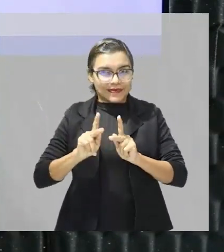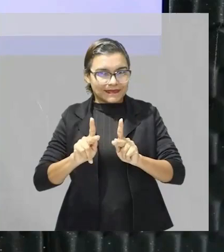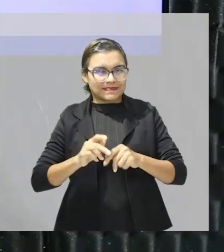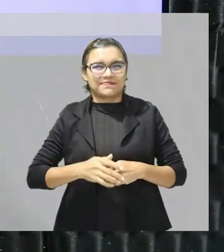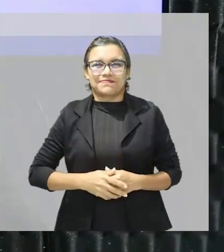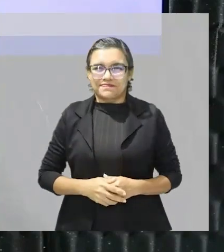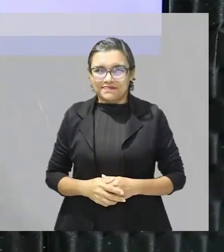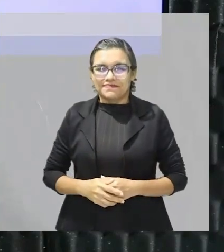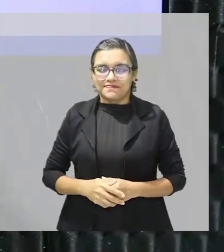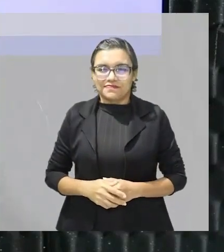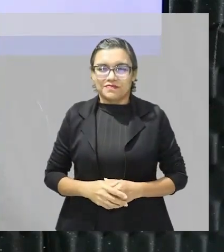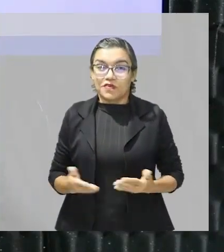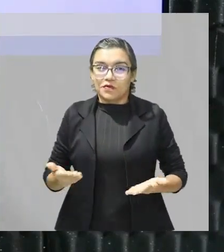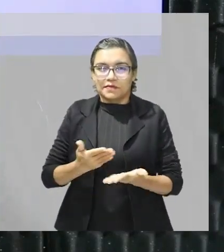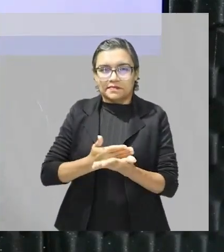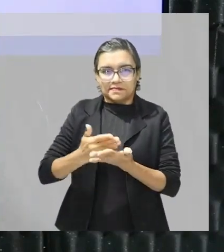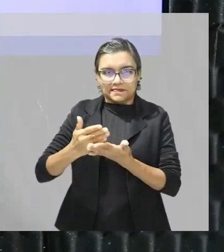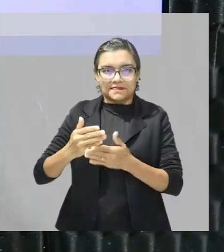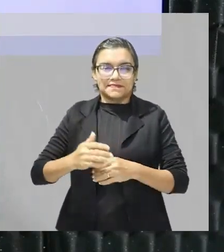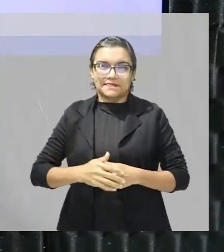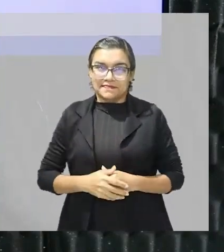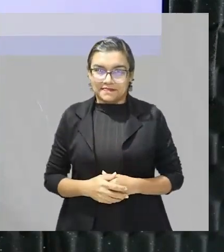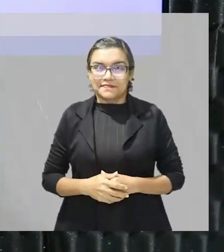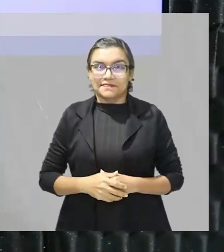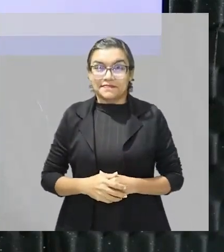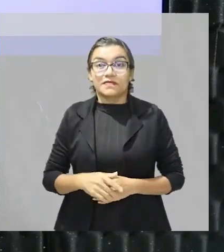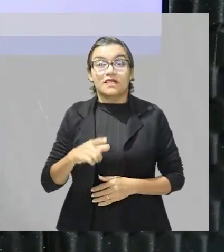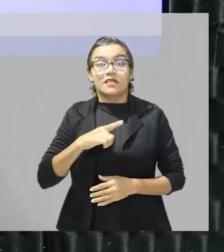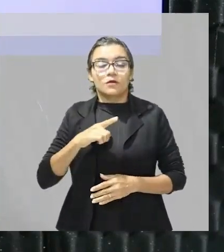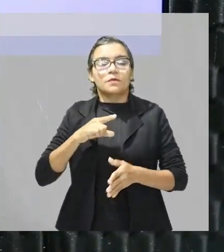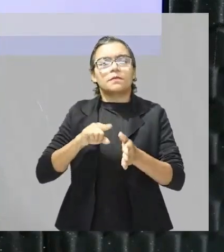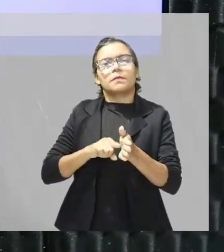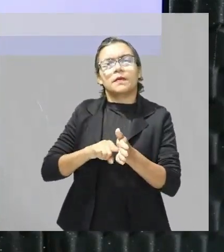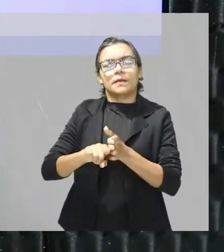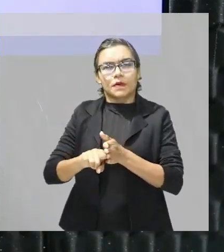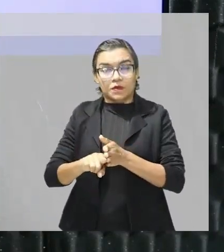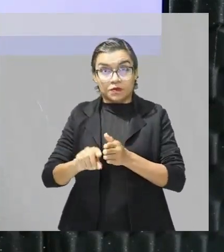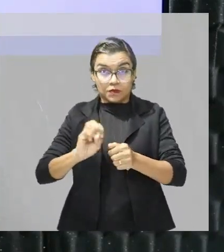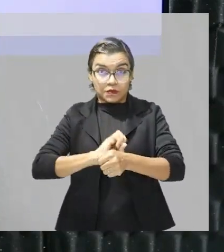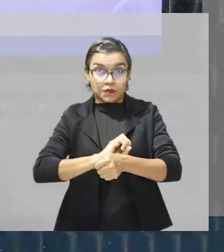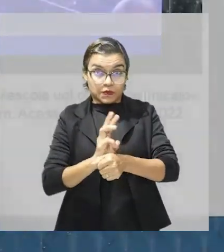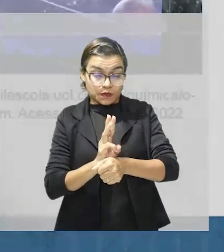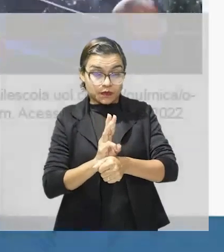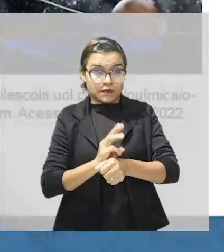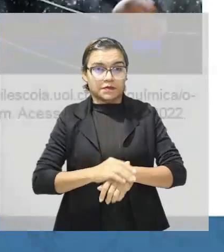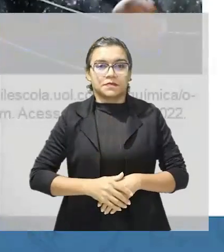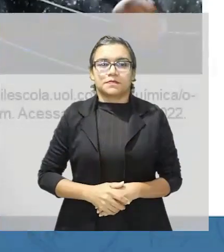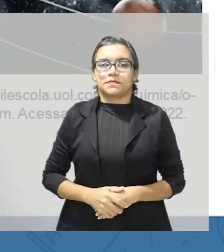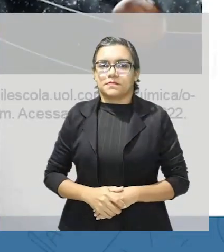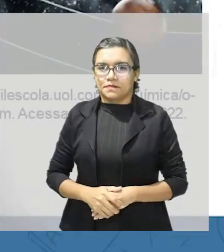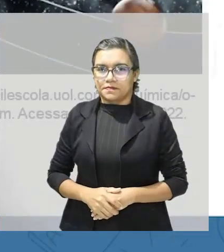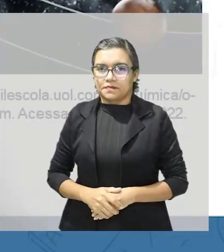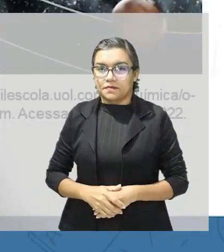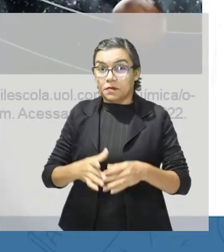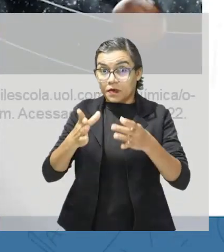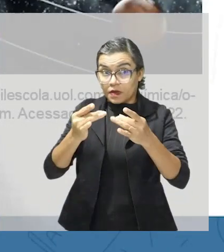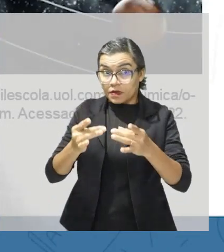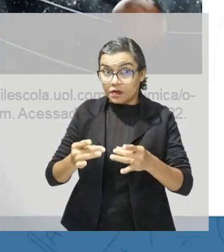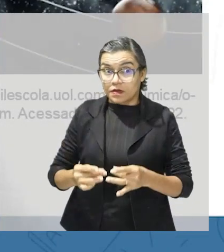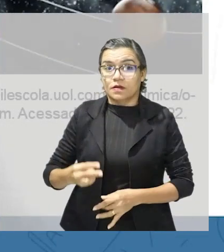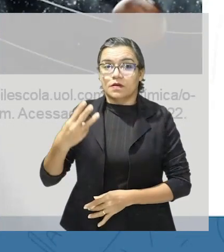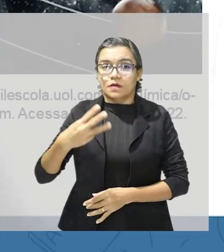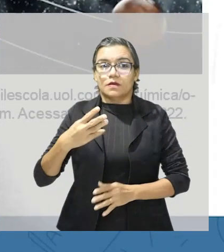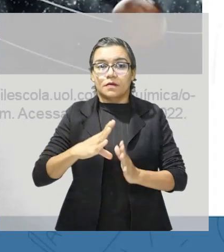turminha Então vamos começar ok uma questãozinha a prova da UEMA olha só a descrição